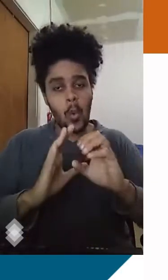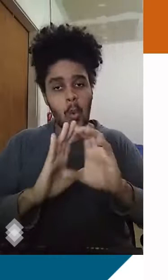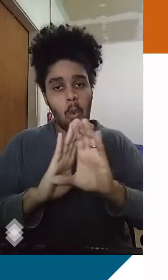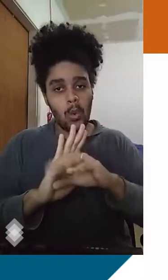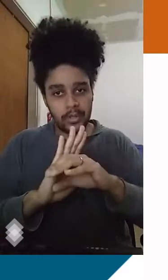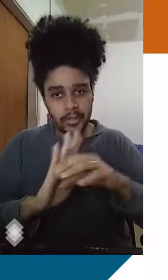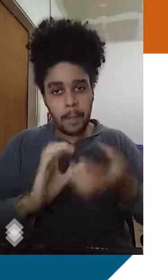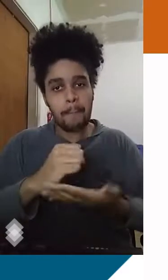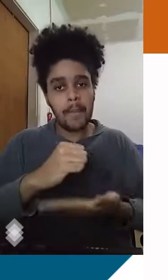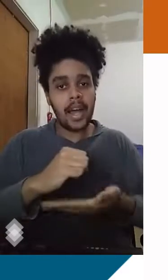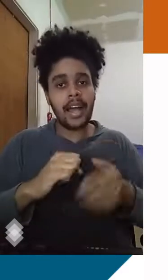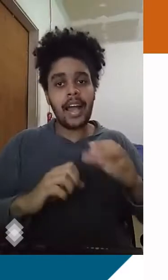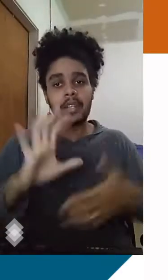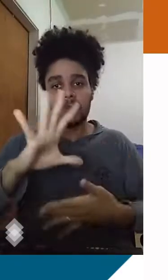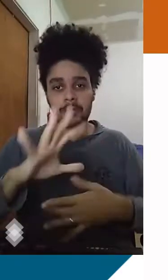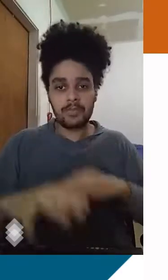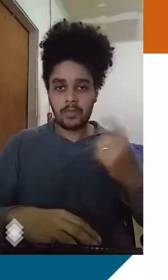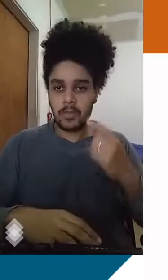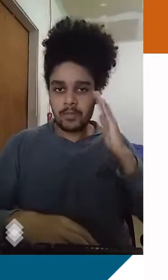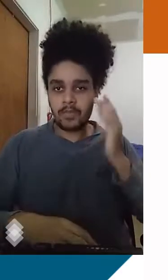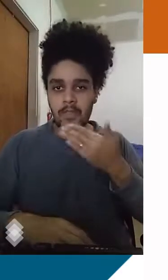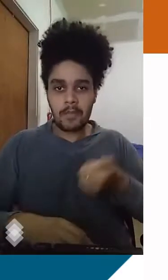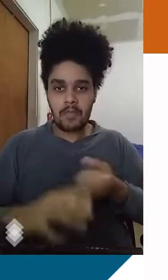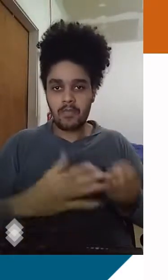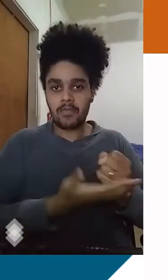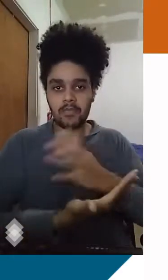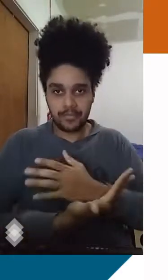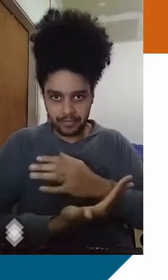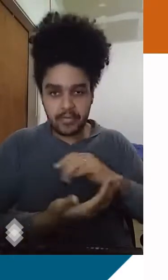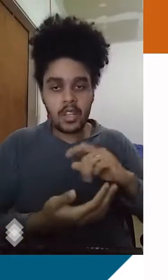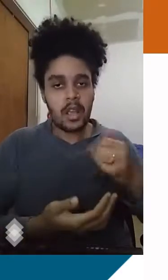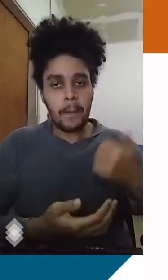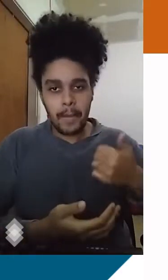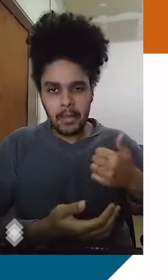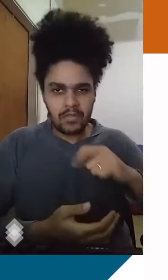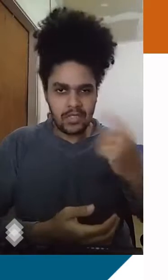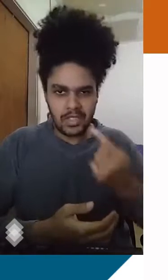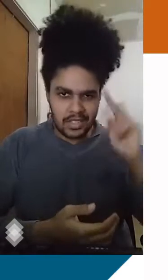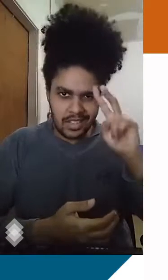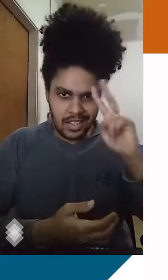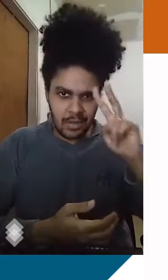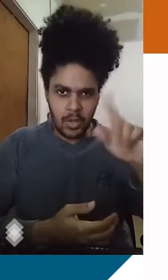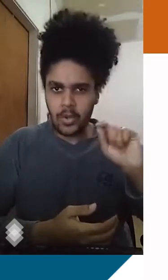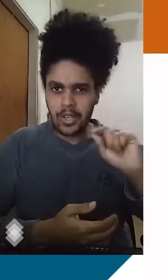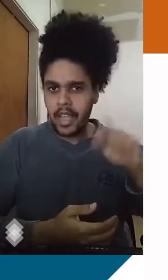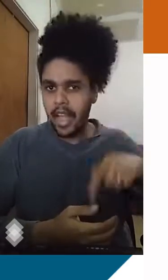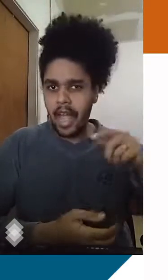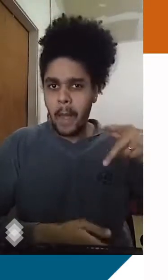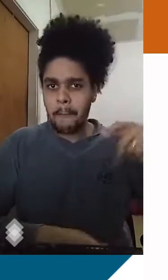básicos de cartografia para a gente entender melhor esse assunto das projeções. Em primeiro lugar, vocês se lembram do que são